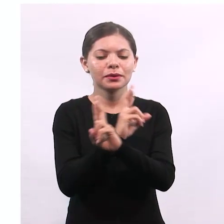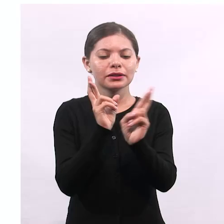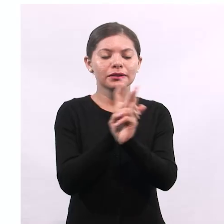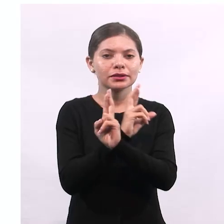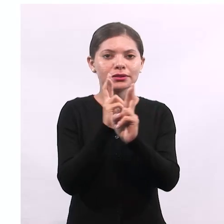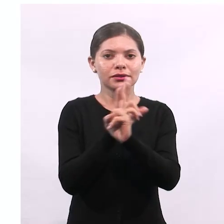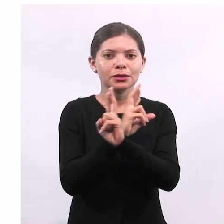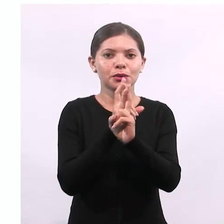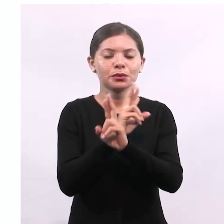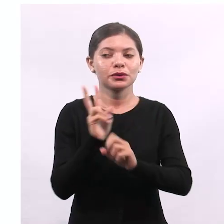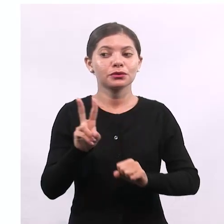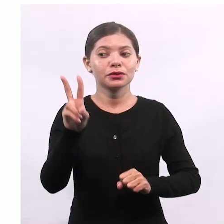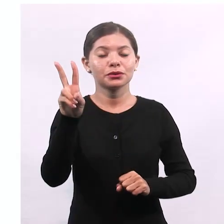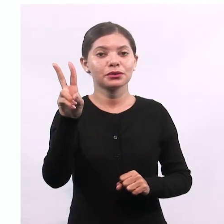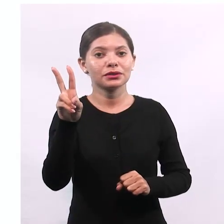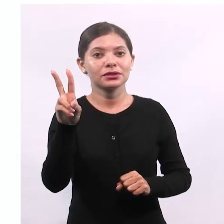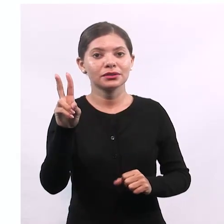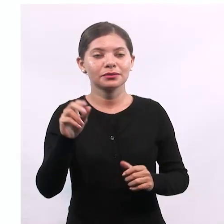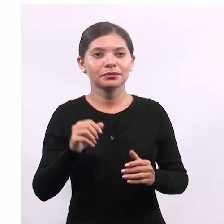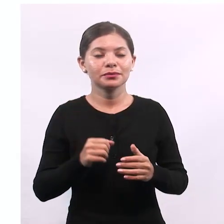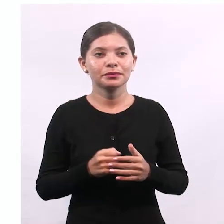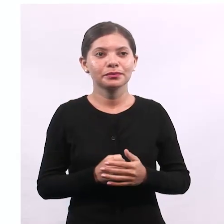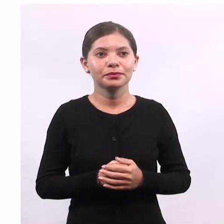por isso que é dados relativos